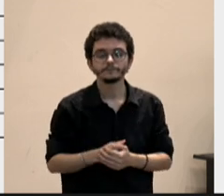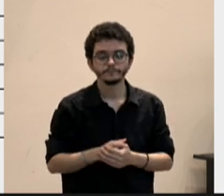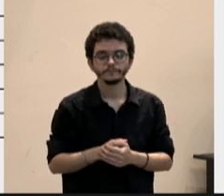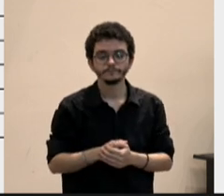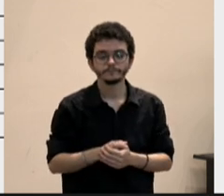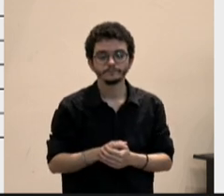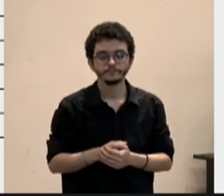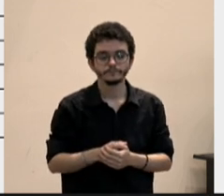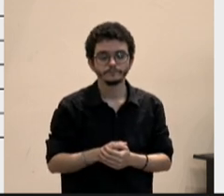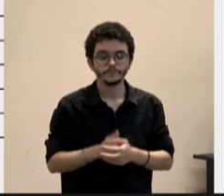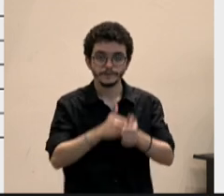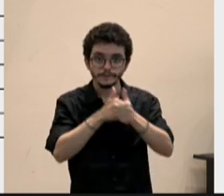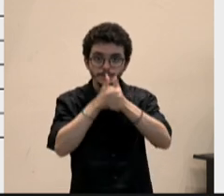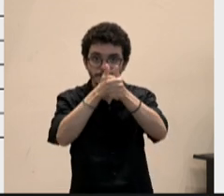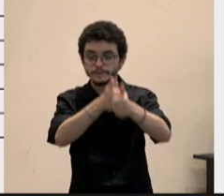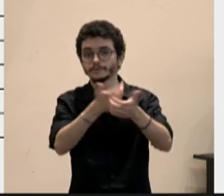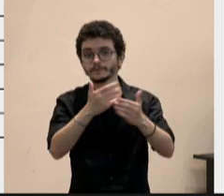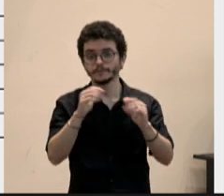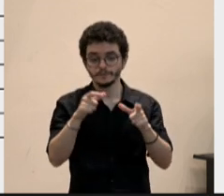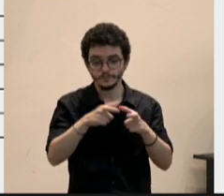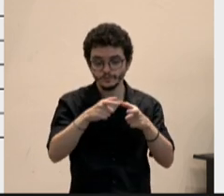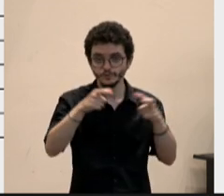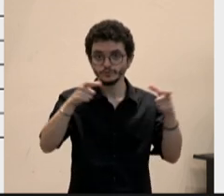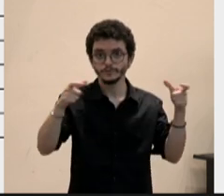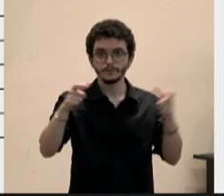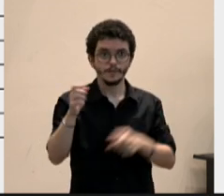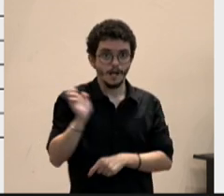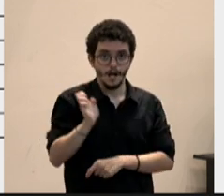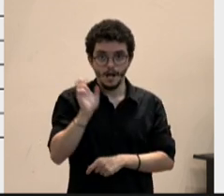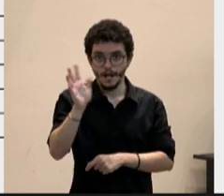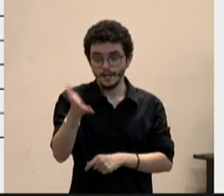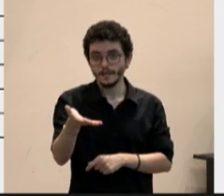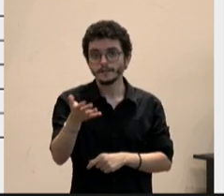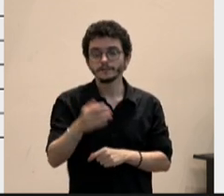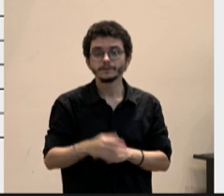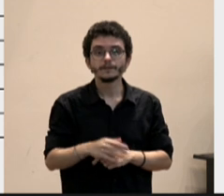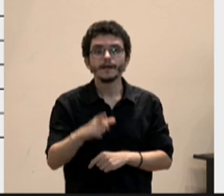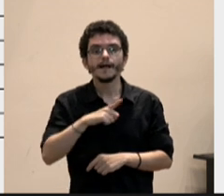o cálculo de crescimento, né, da riqueza, nós temos aqui